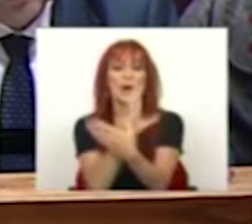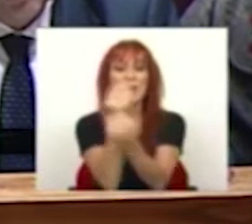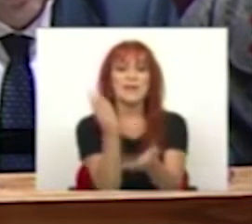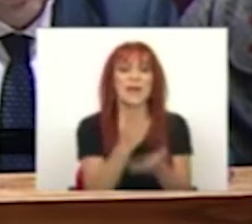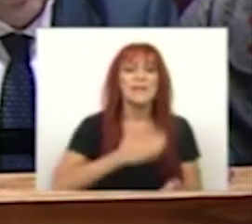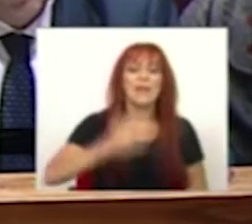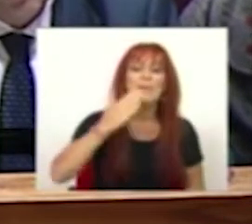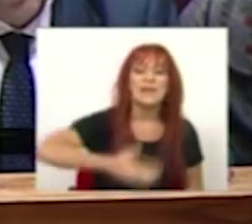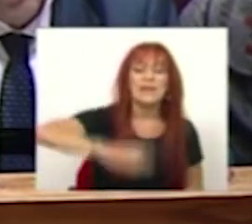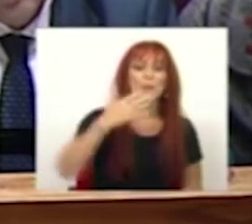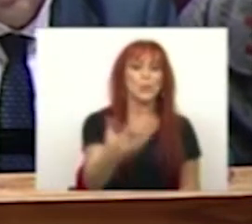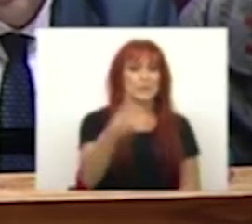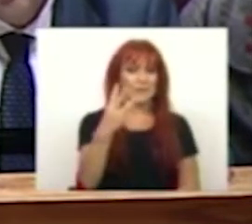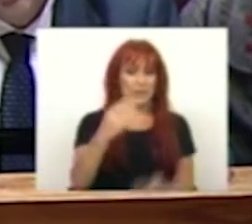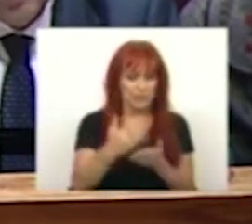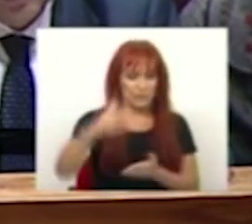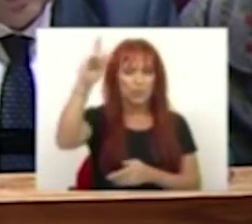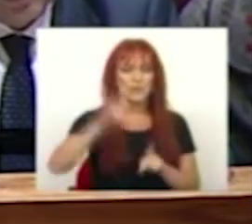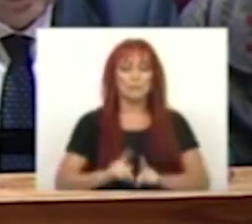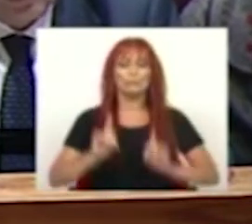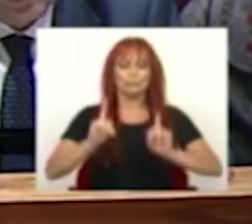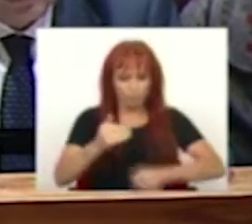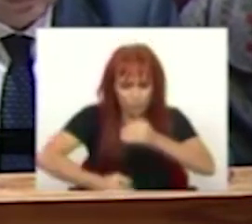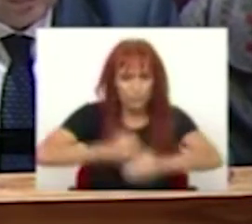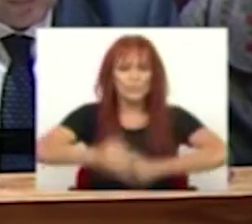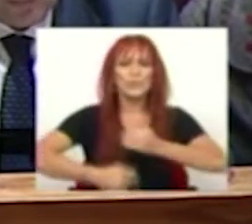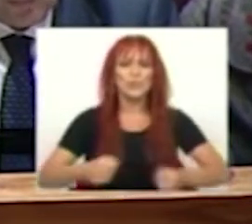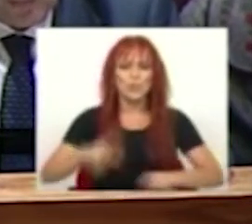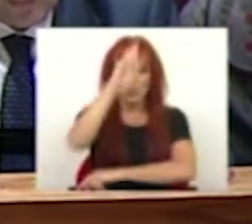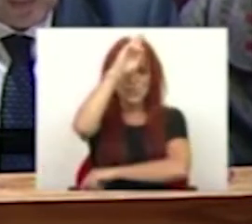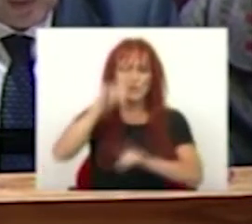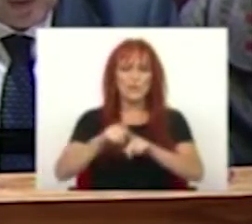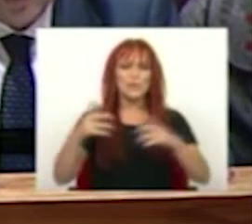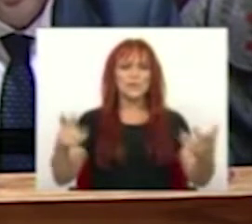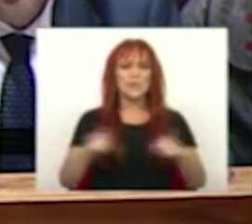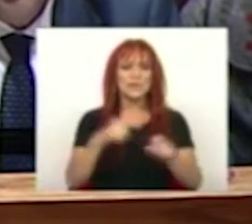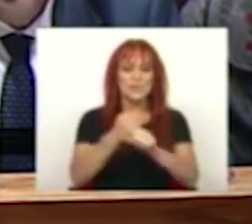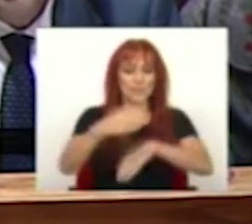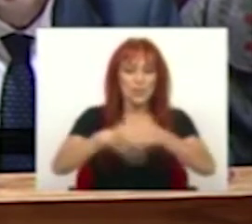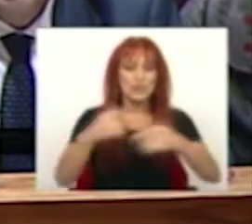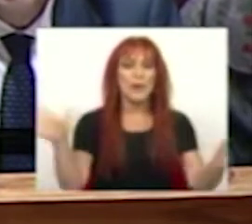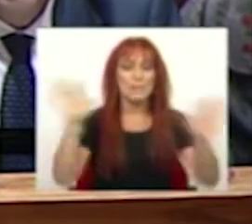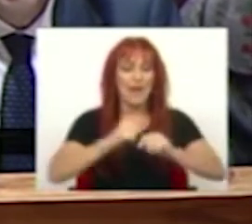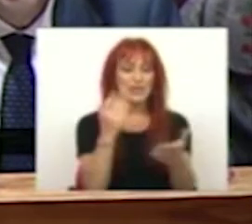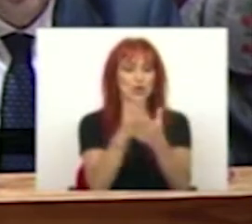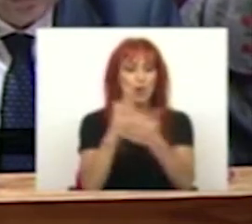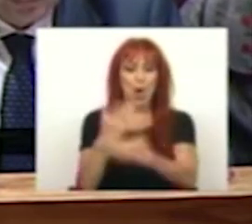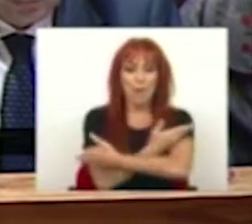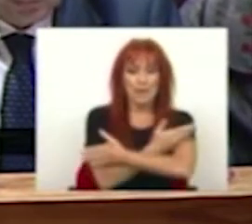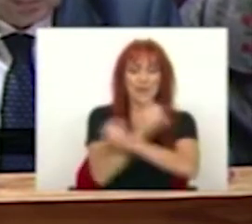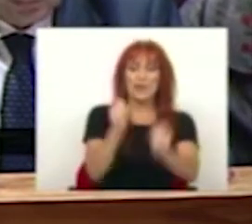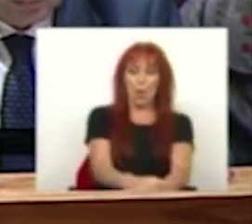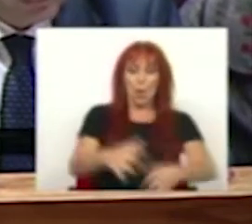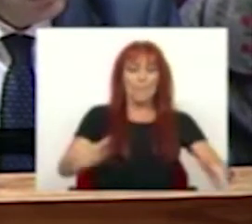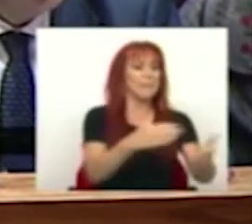a partir dos 3 anos, a termos um relançamento do esforço da essência de mais creches para